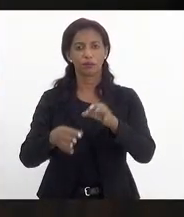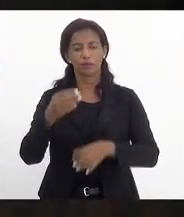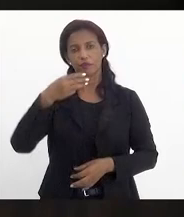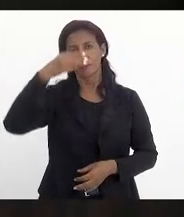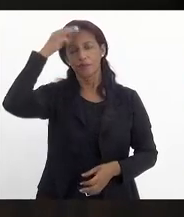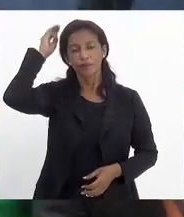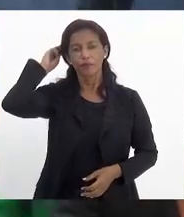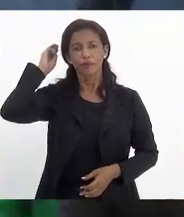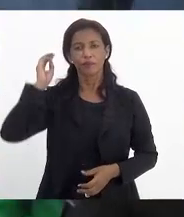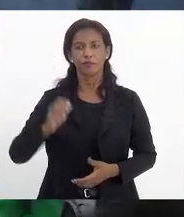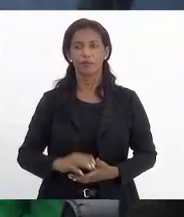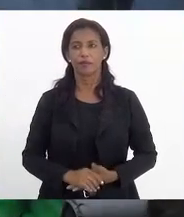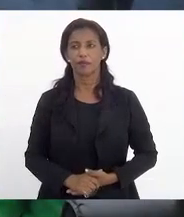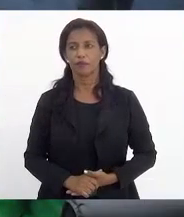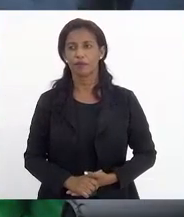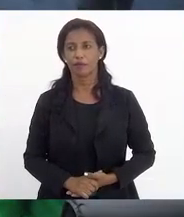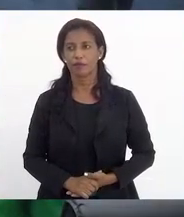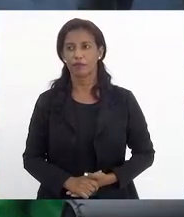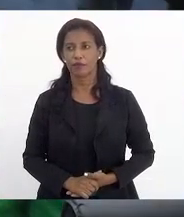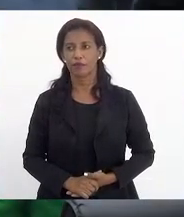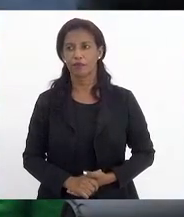Márcio Pacheco.